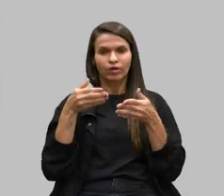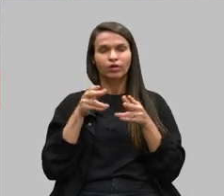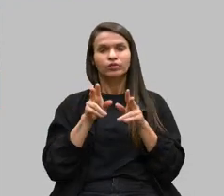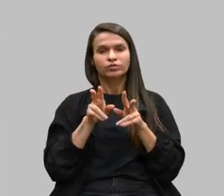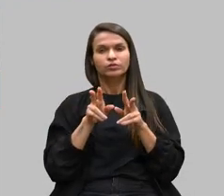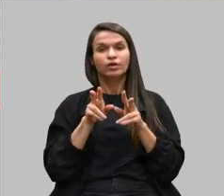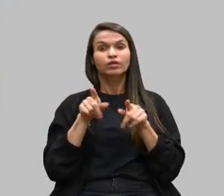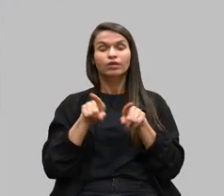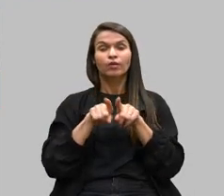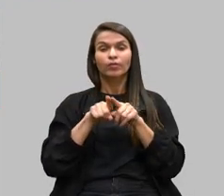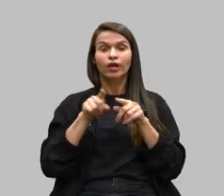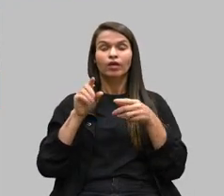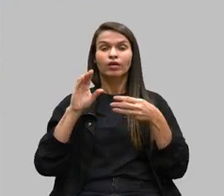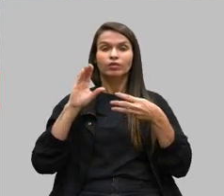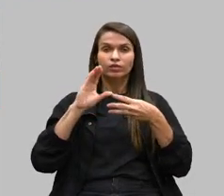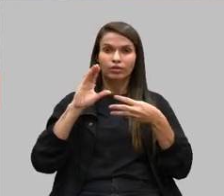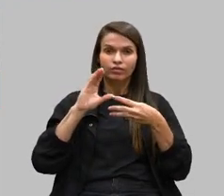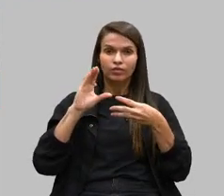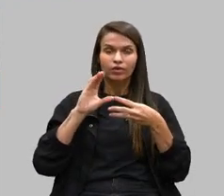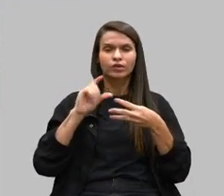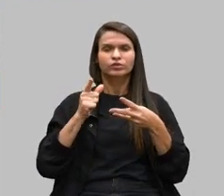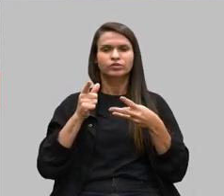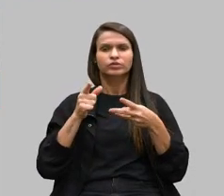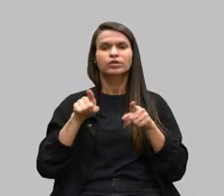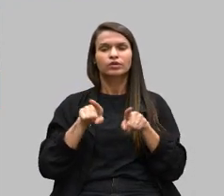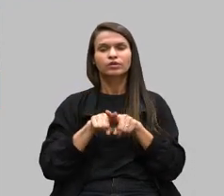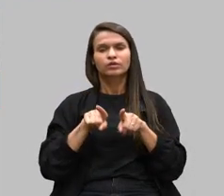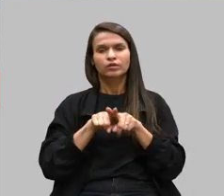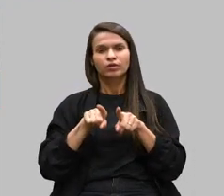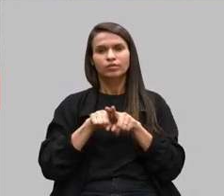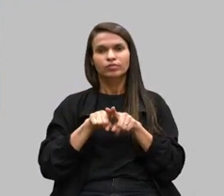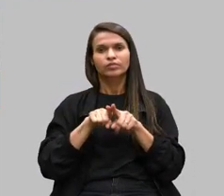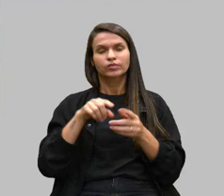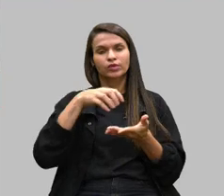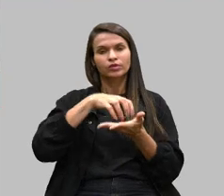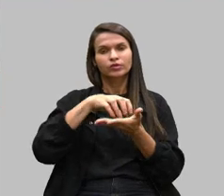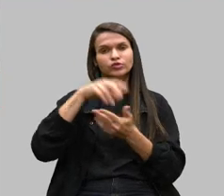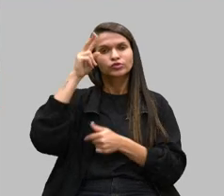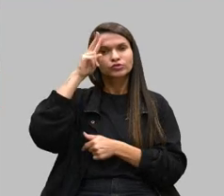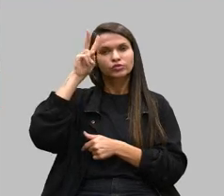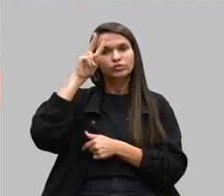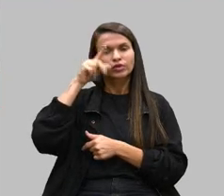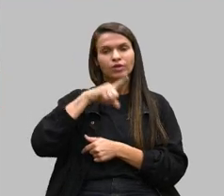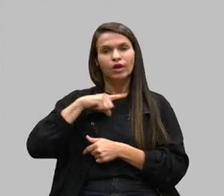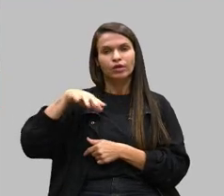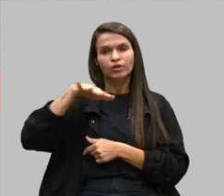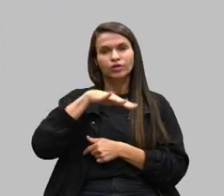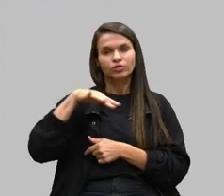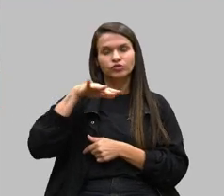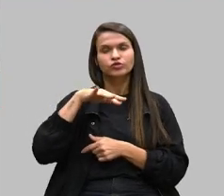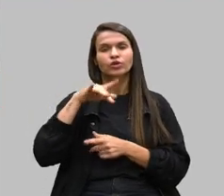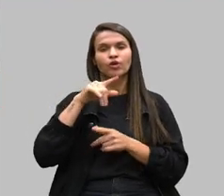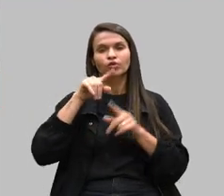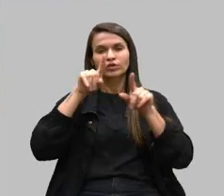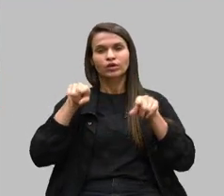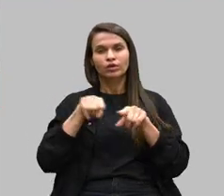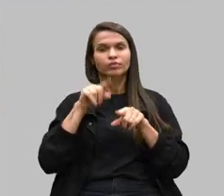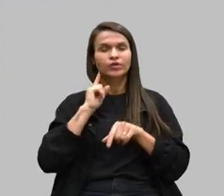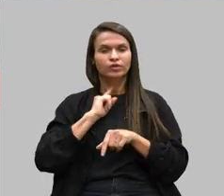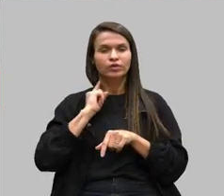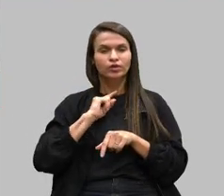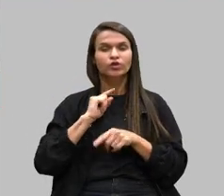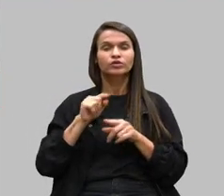cfet também esse segmento Estações históricas que ten no região do Triângulo Mineiro Juiz de Fora na própria